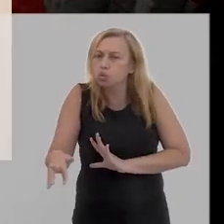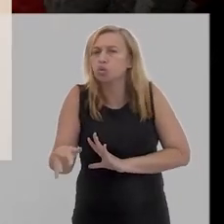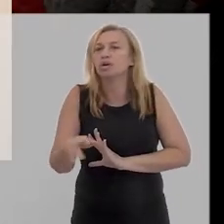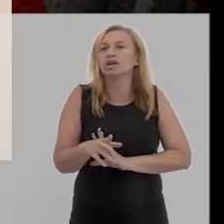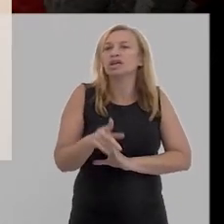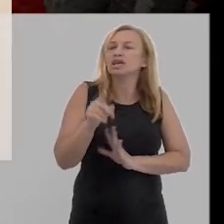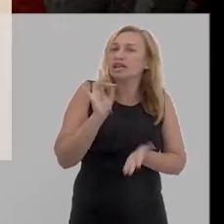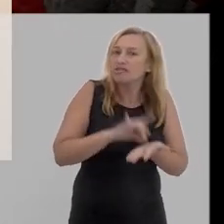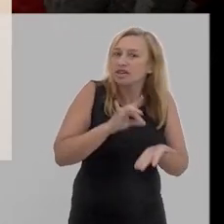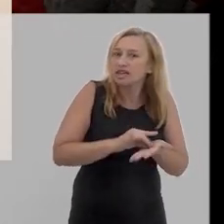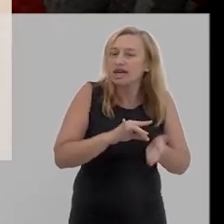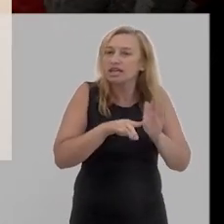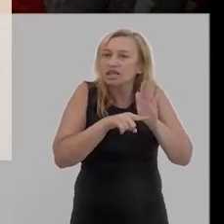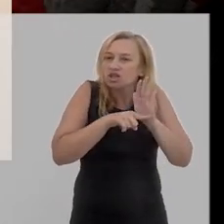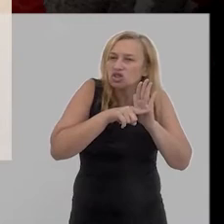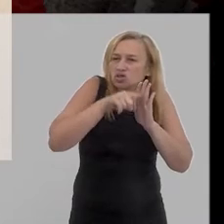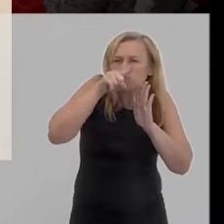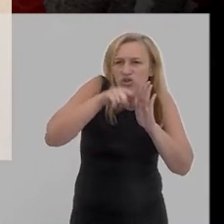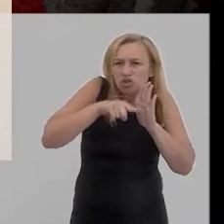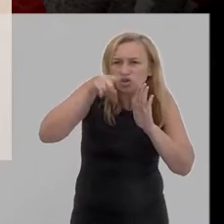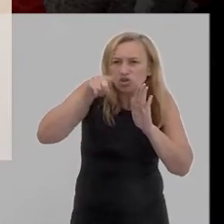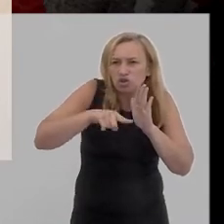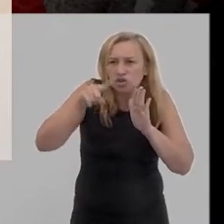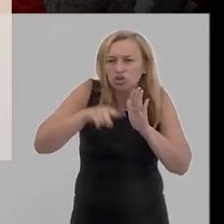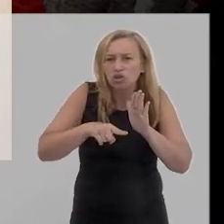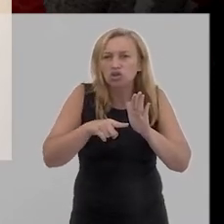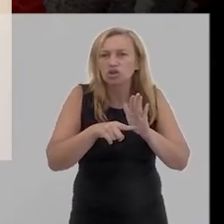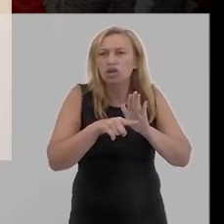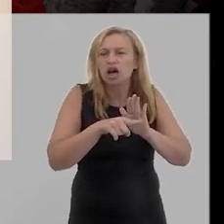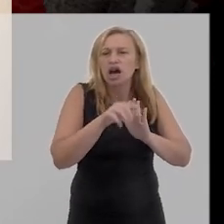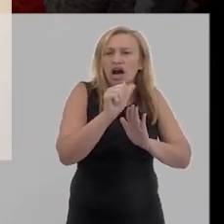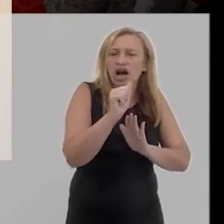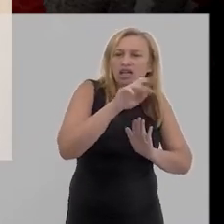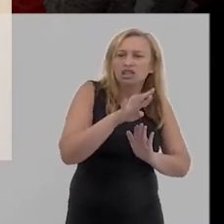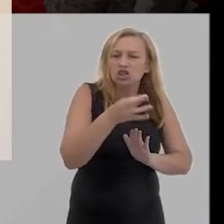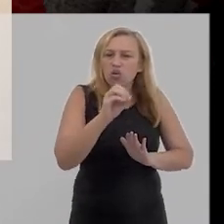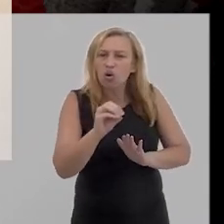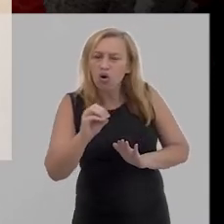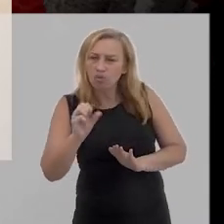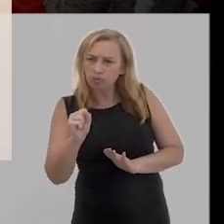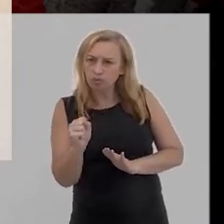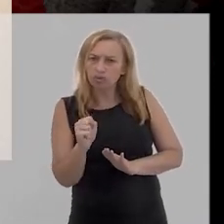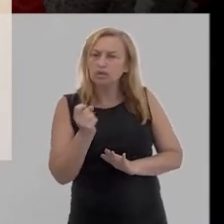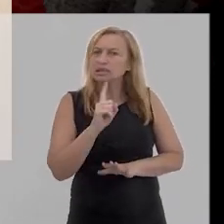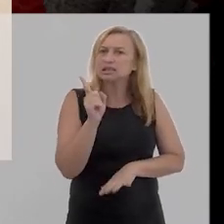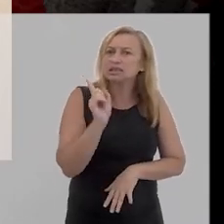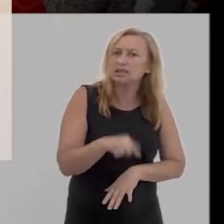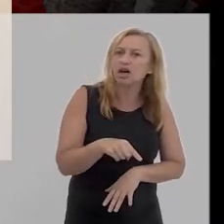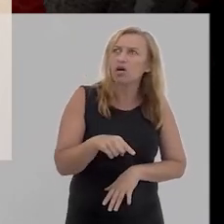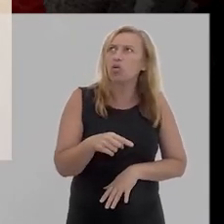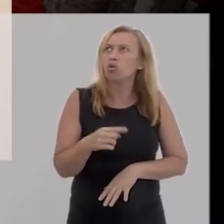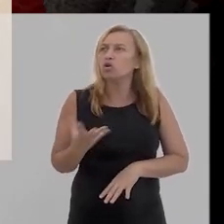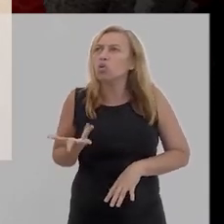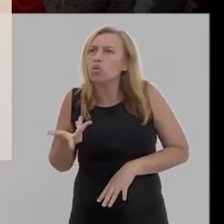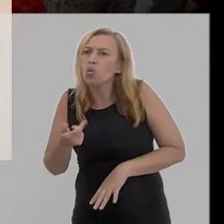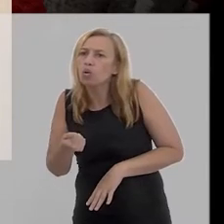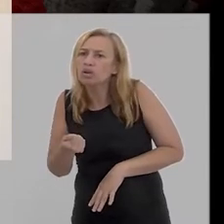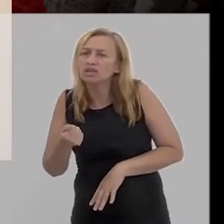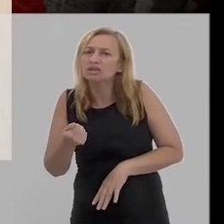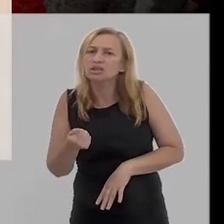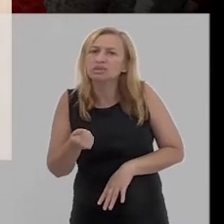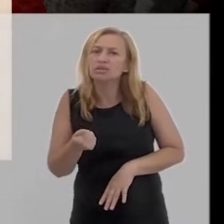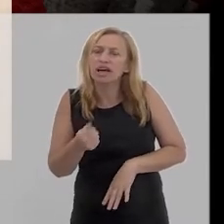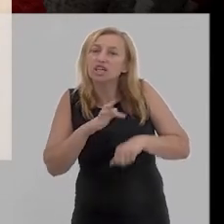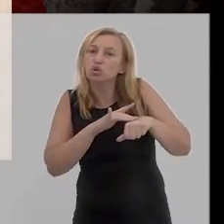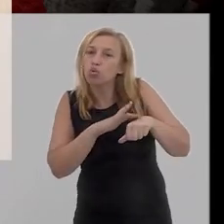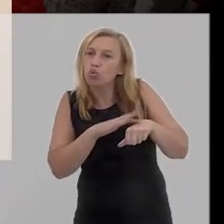Na verdade, eles mediram títulos de anticorpos e não especificamente eficácia